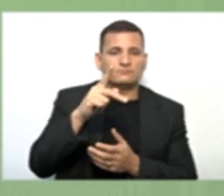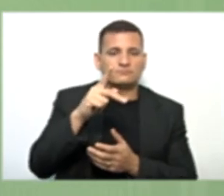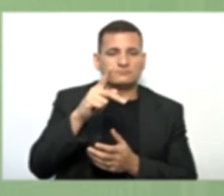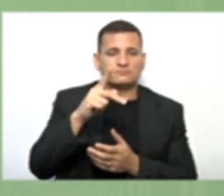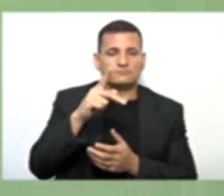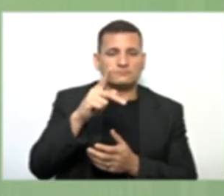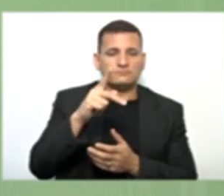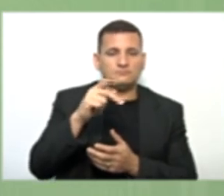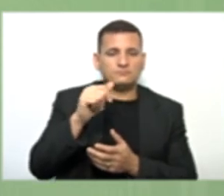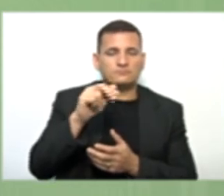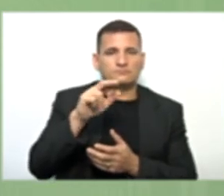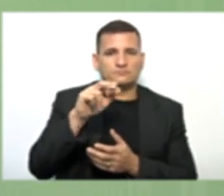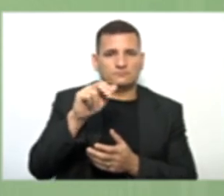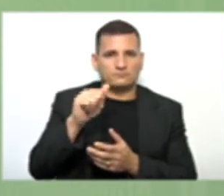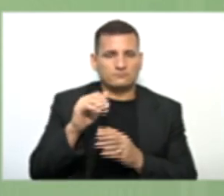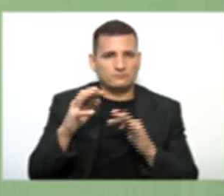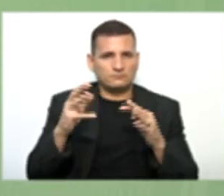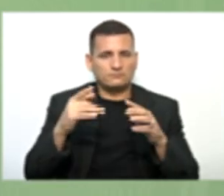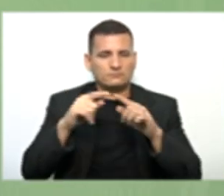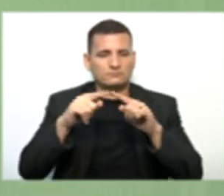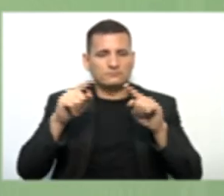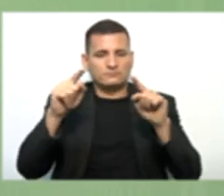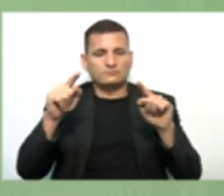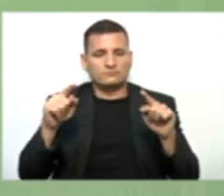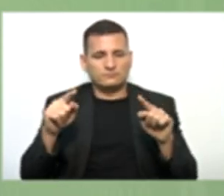li naquela hora, pessoal. Para todo funcionário,